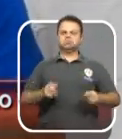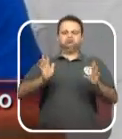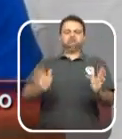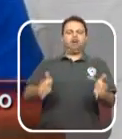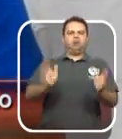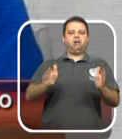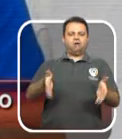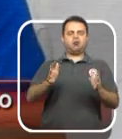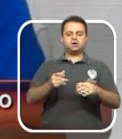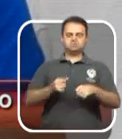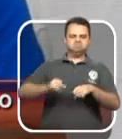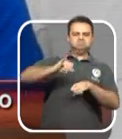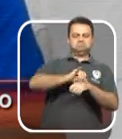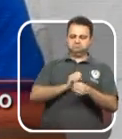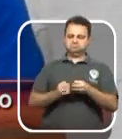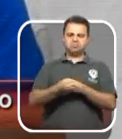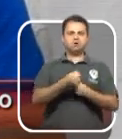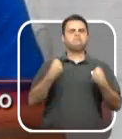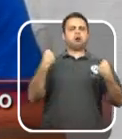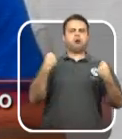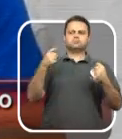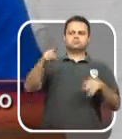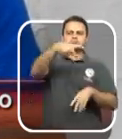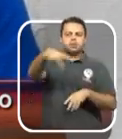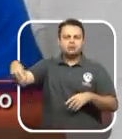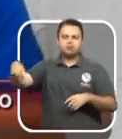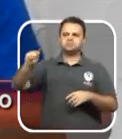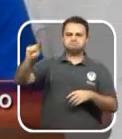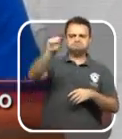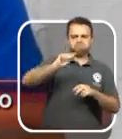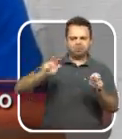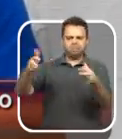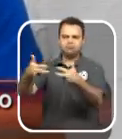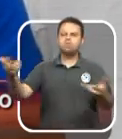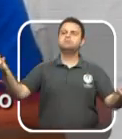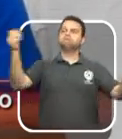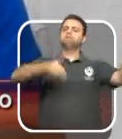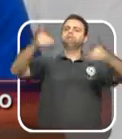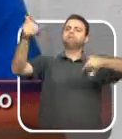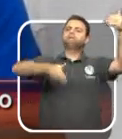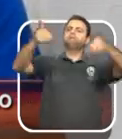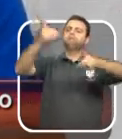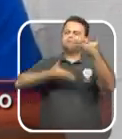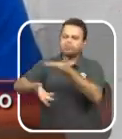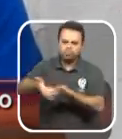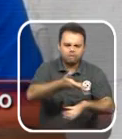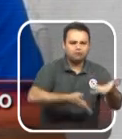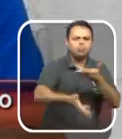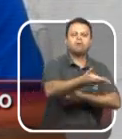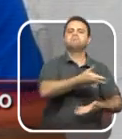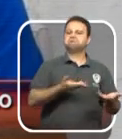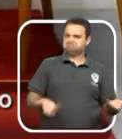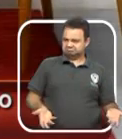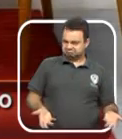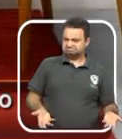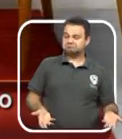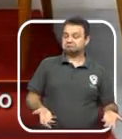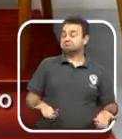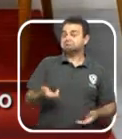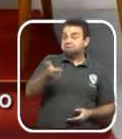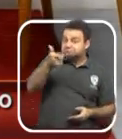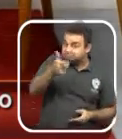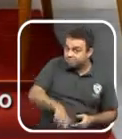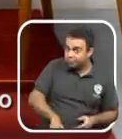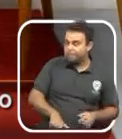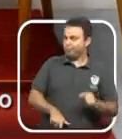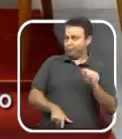na região, para que os presidentes de câmaras participem do parlamento e da região metropolitana. E um